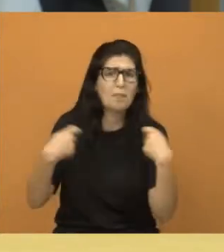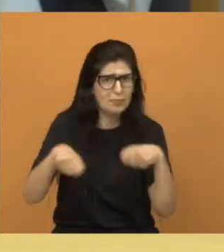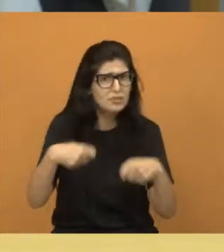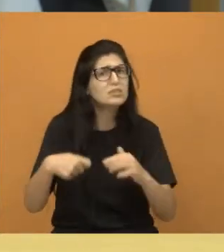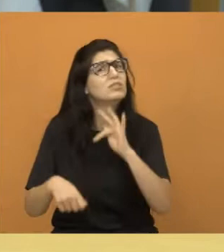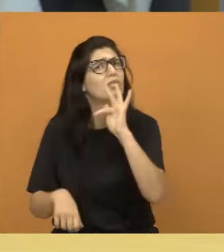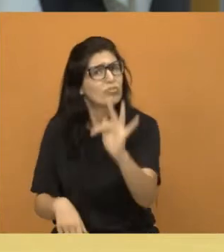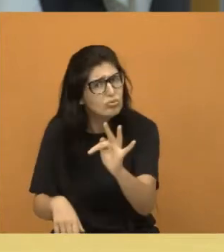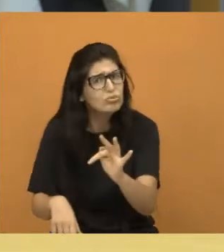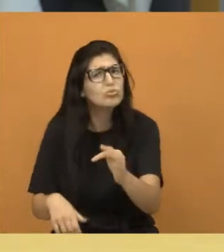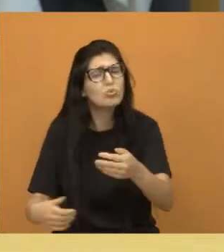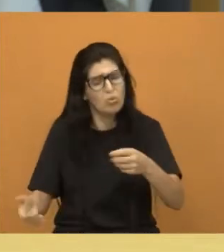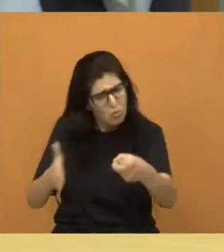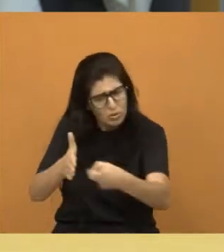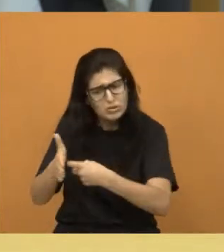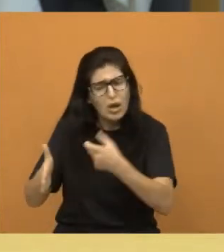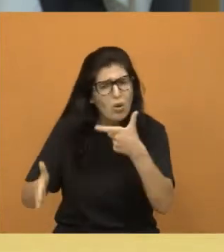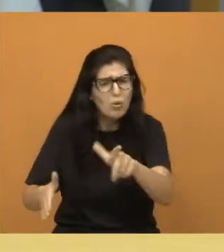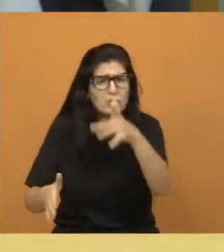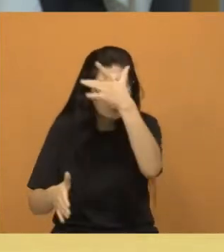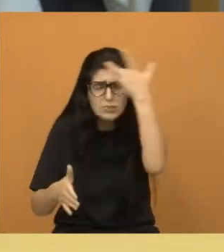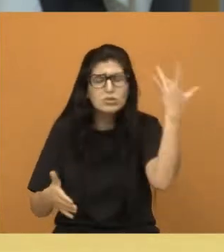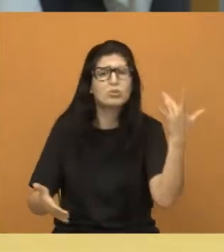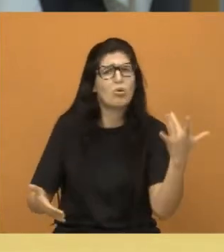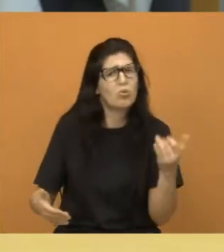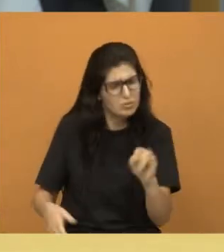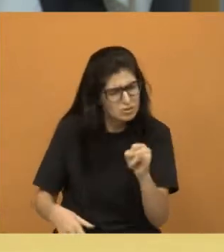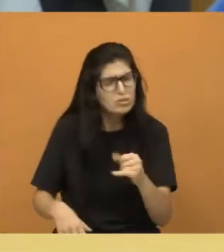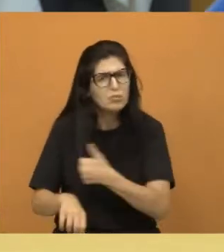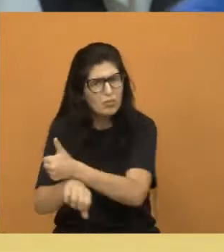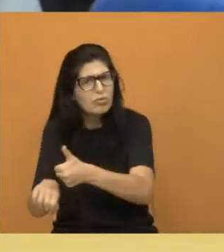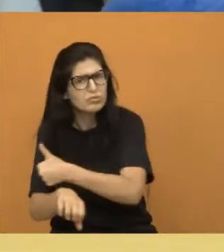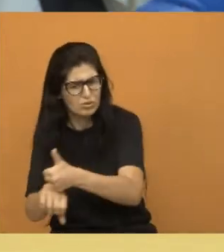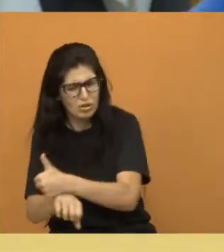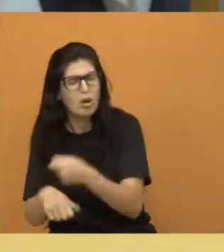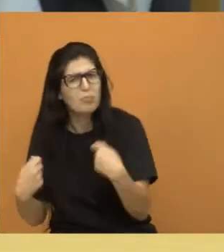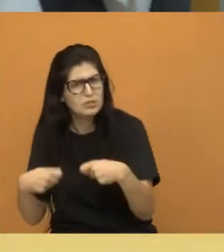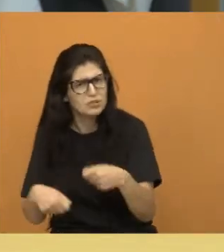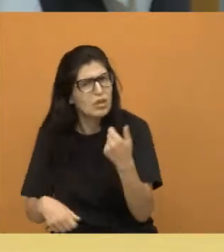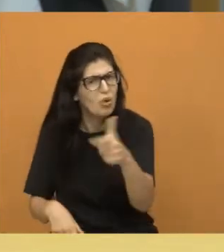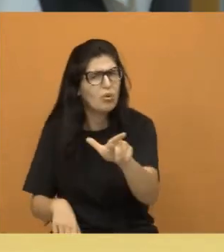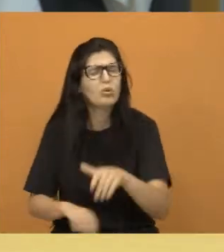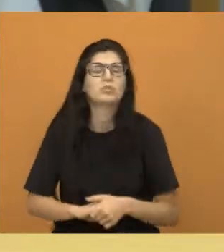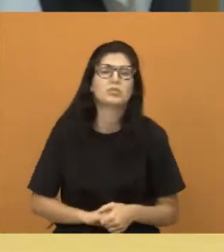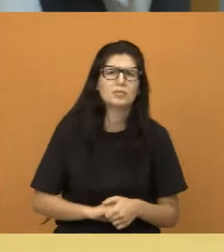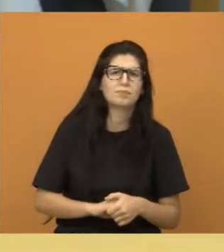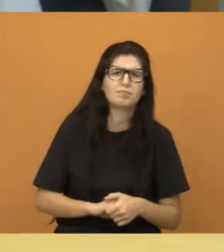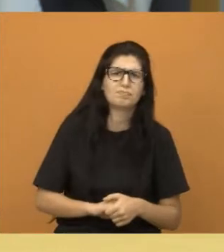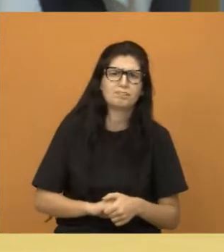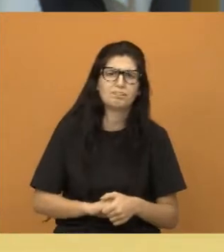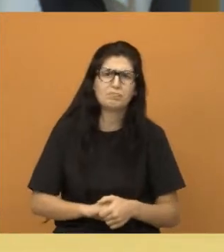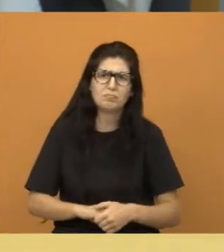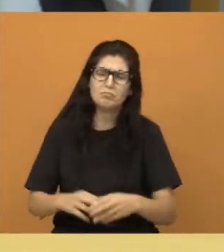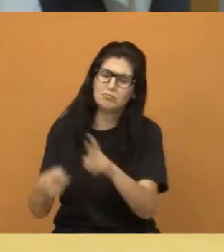sabemos a morosidade, que muitas vezes a assistente social demora a dar um laudo dela técnico para que se corrija ou